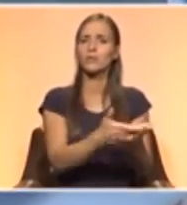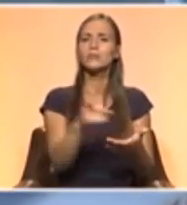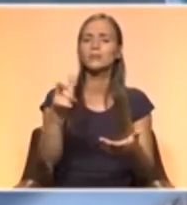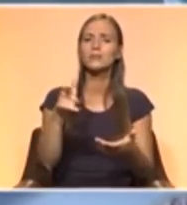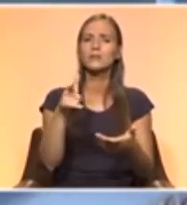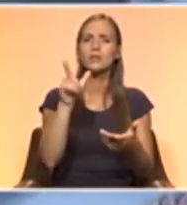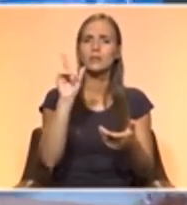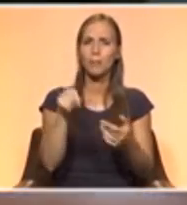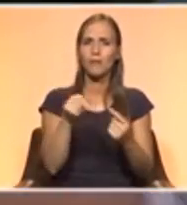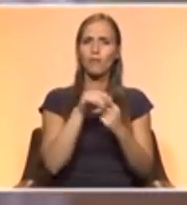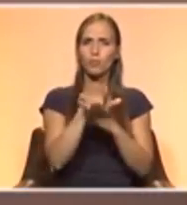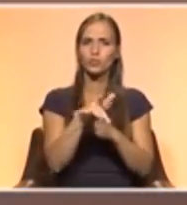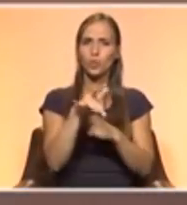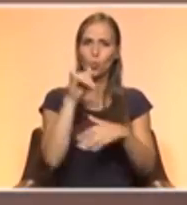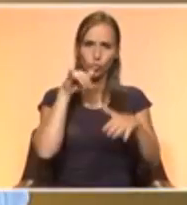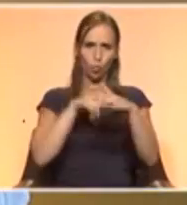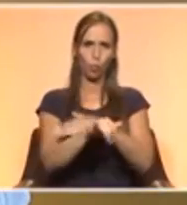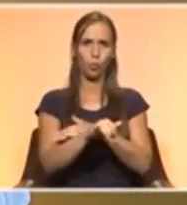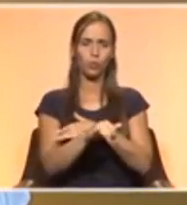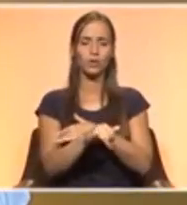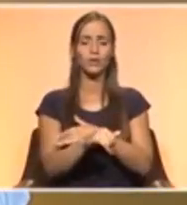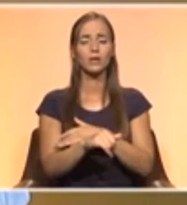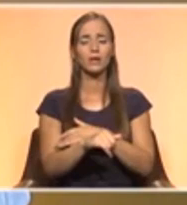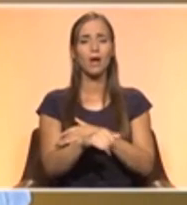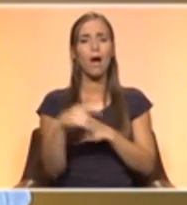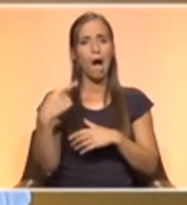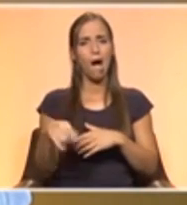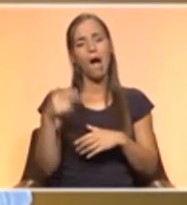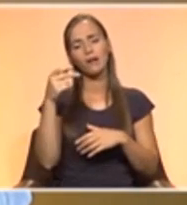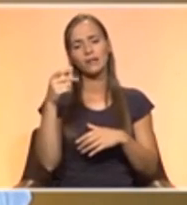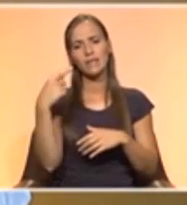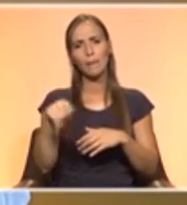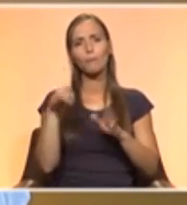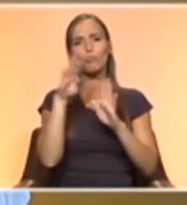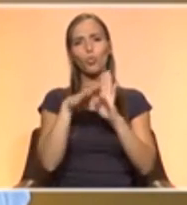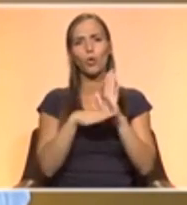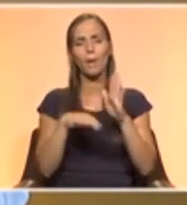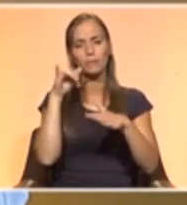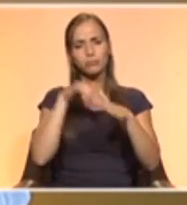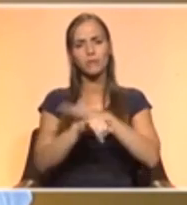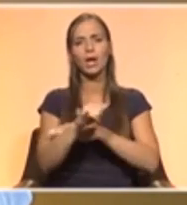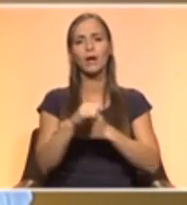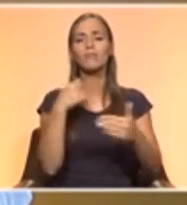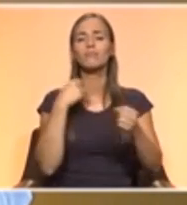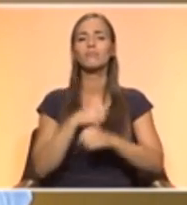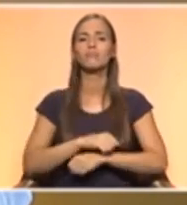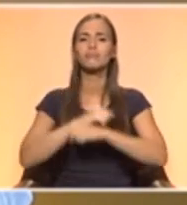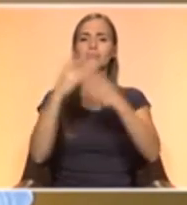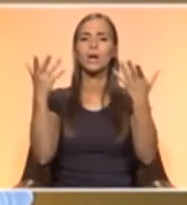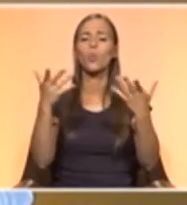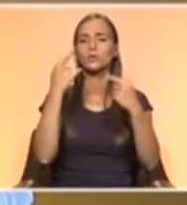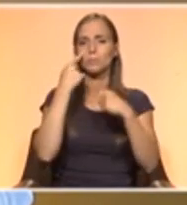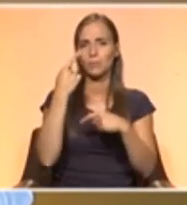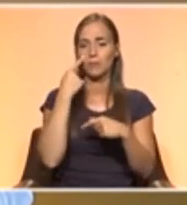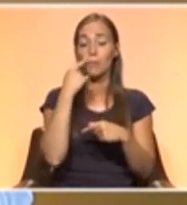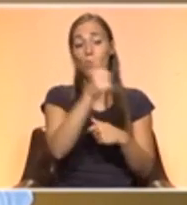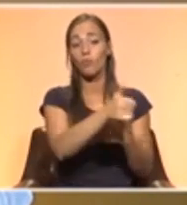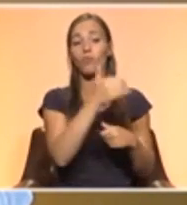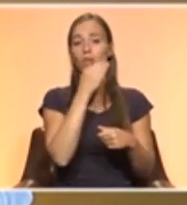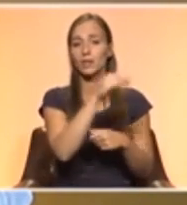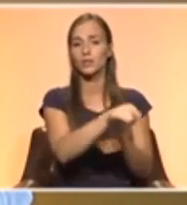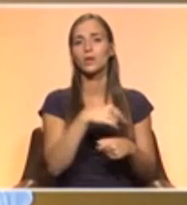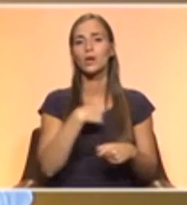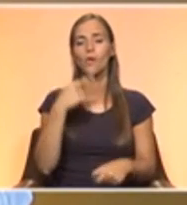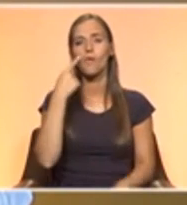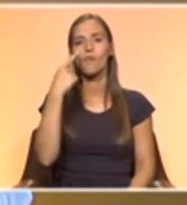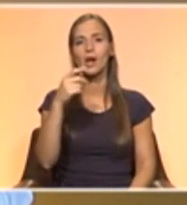eh mas o Vasco tem um canal no YouTube não é também é de Formação eh a partilha de conhecimento portanto já agora ainda bem que fala nisso eh estive a ver o